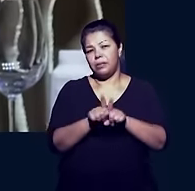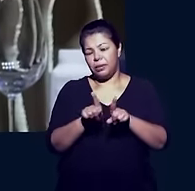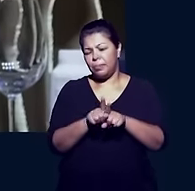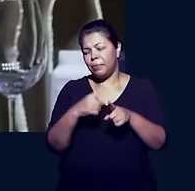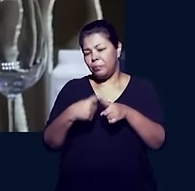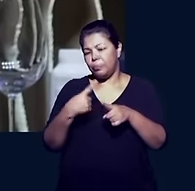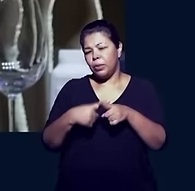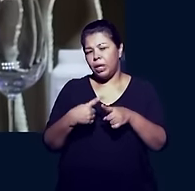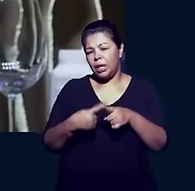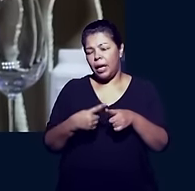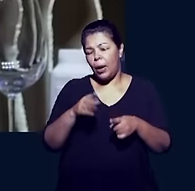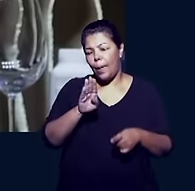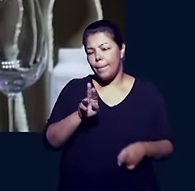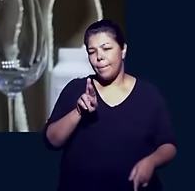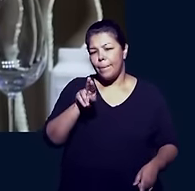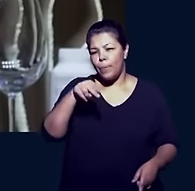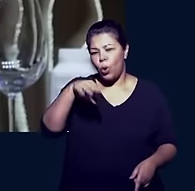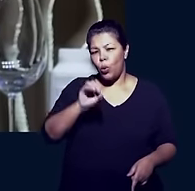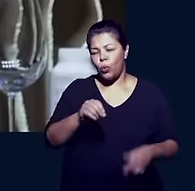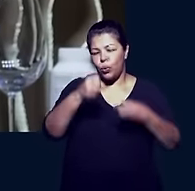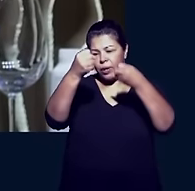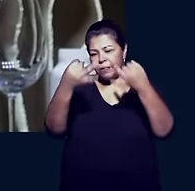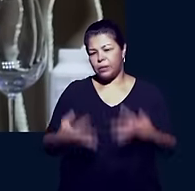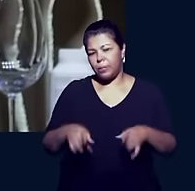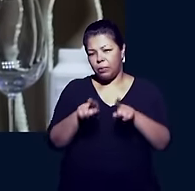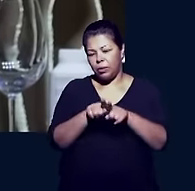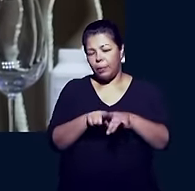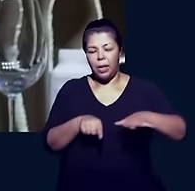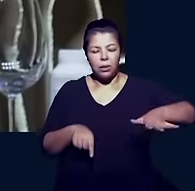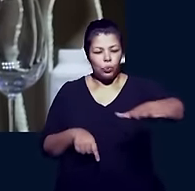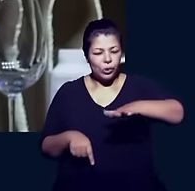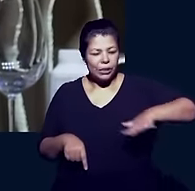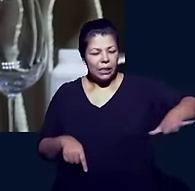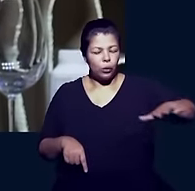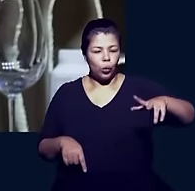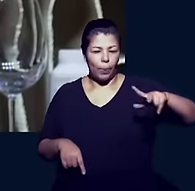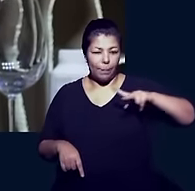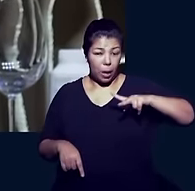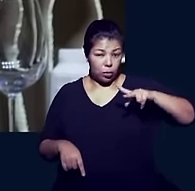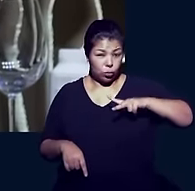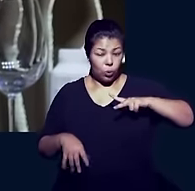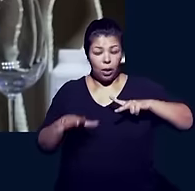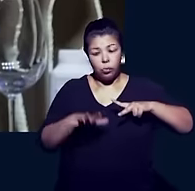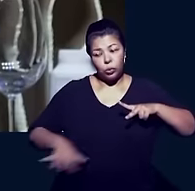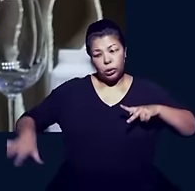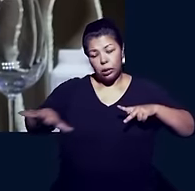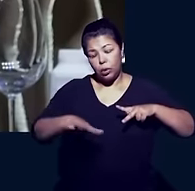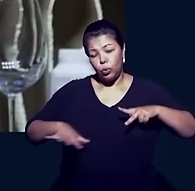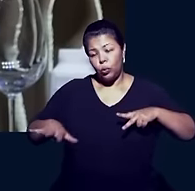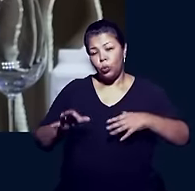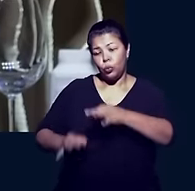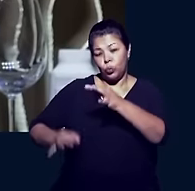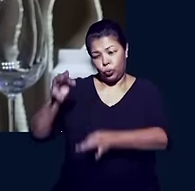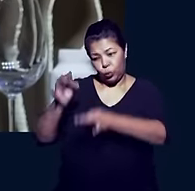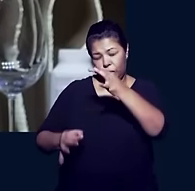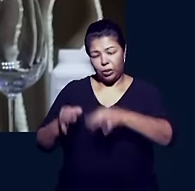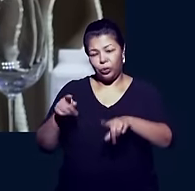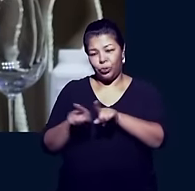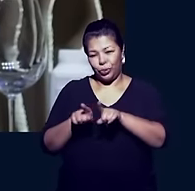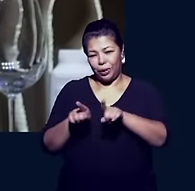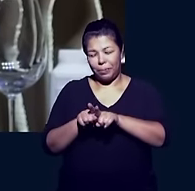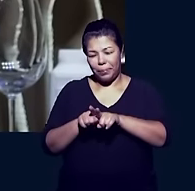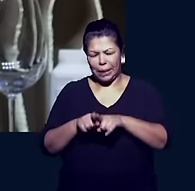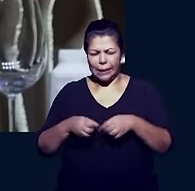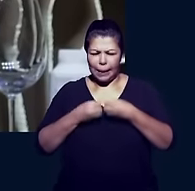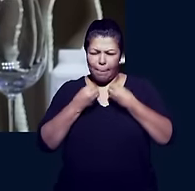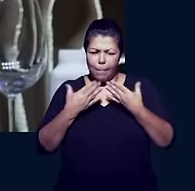Bruno tá comentando do Balanço tanto do setor privado quanto do setor eh eh jurídico americano tá muito tá assim tá